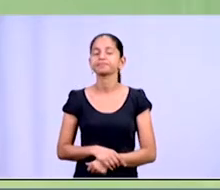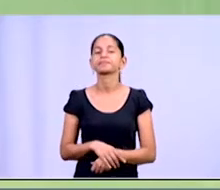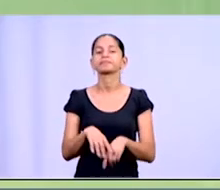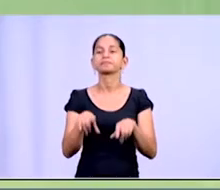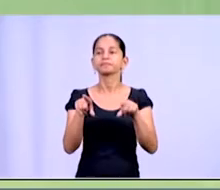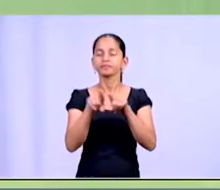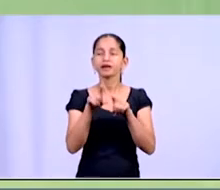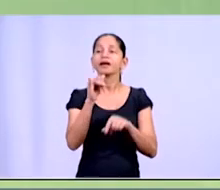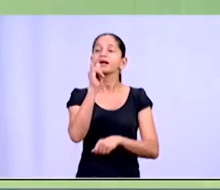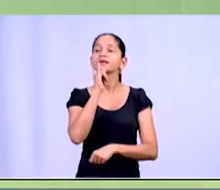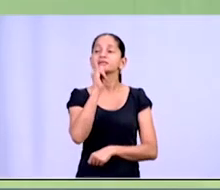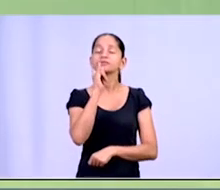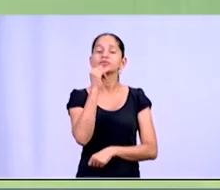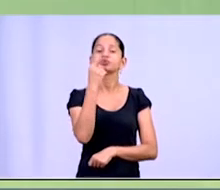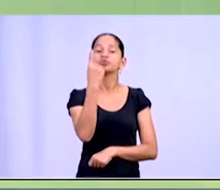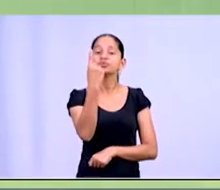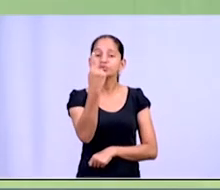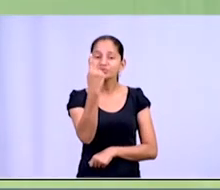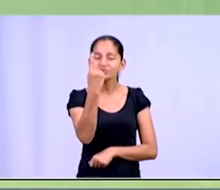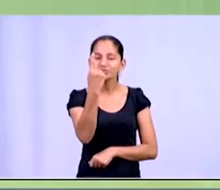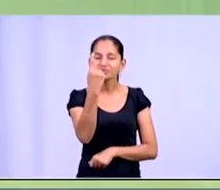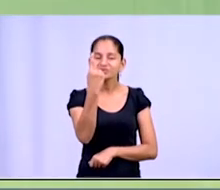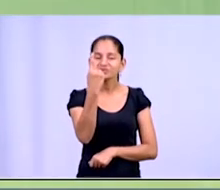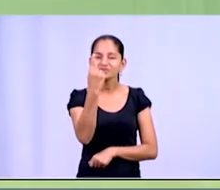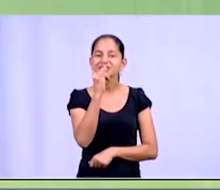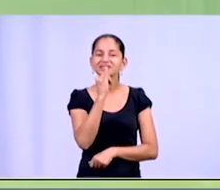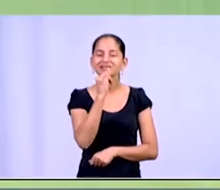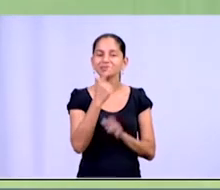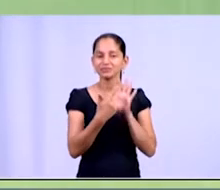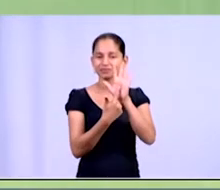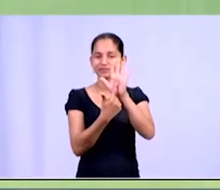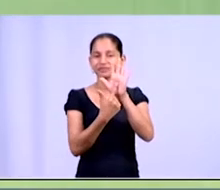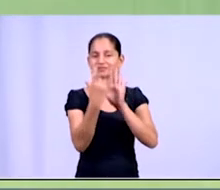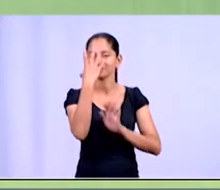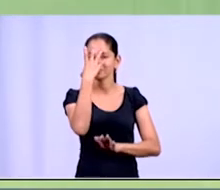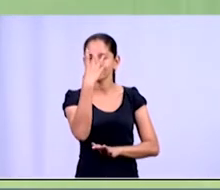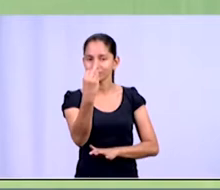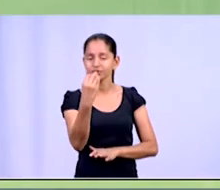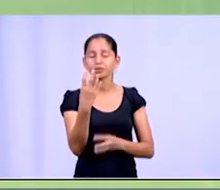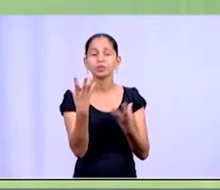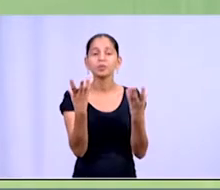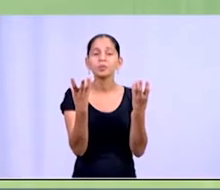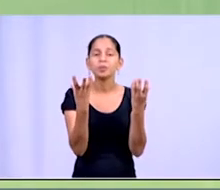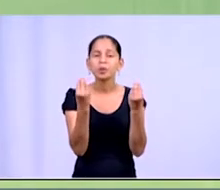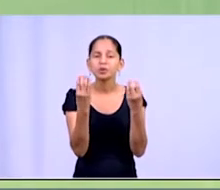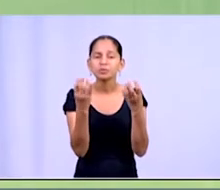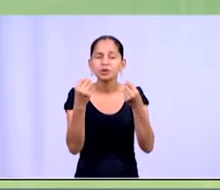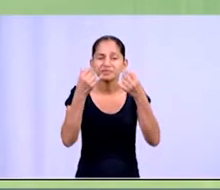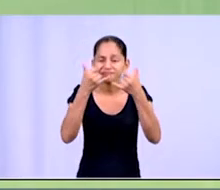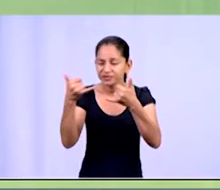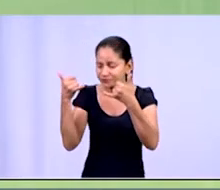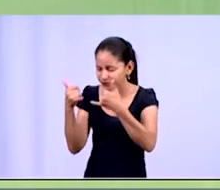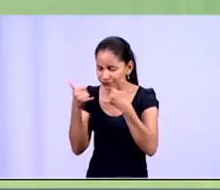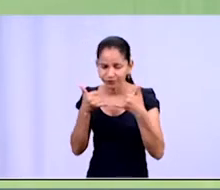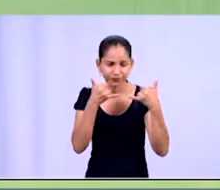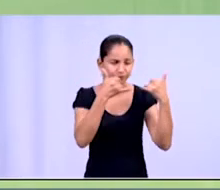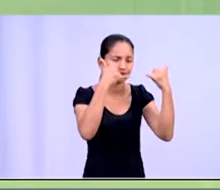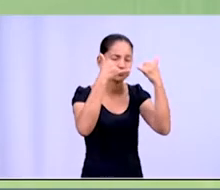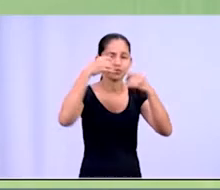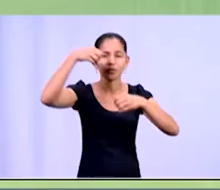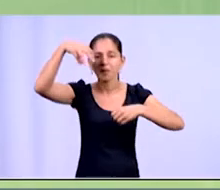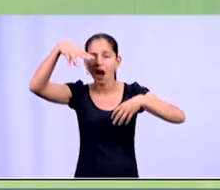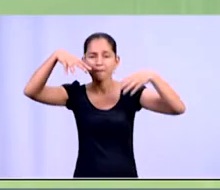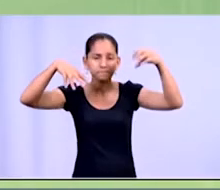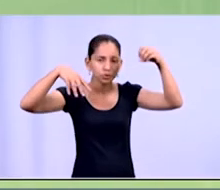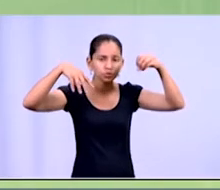Olha aqui um exemplo, um ENIAC, né? Olha aqui. O tanto de fio, o tanto de lâmpada que estavam ligadas,